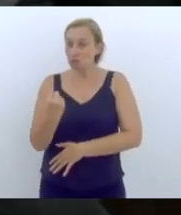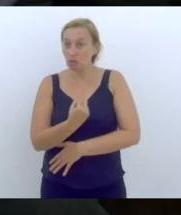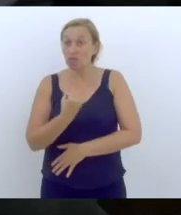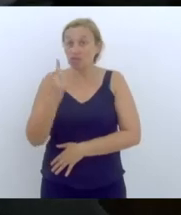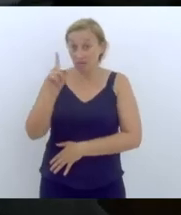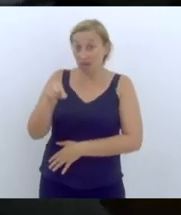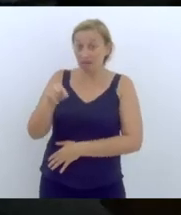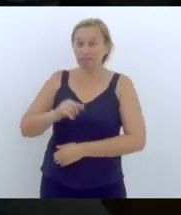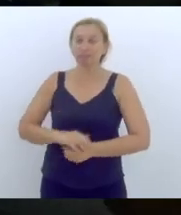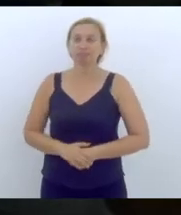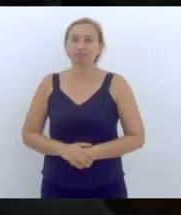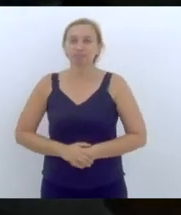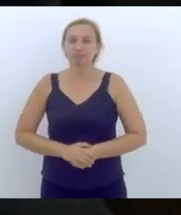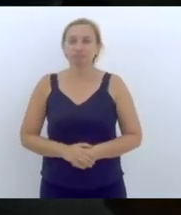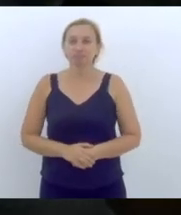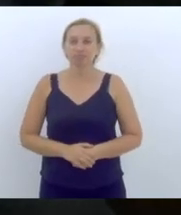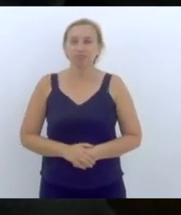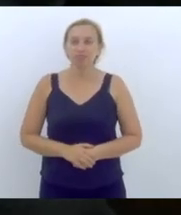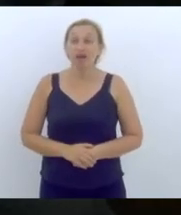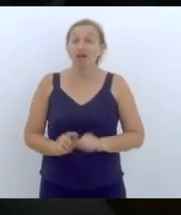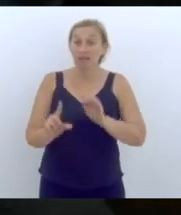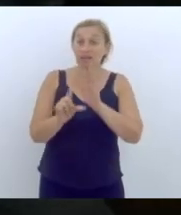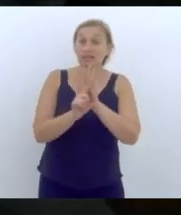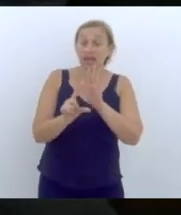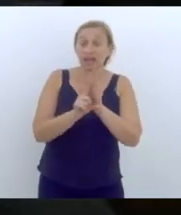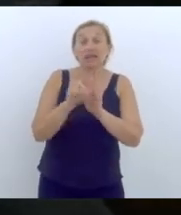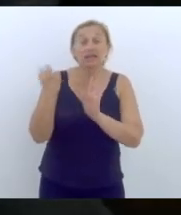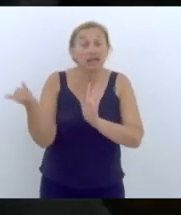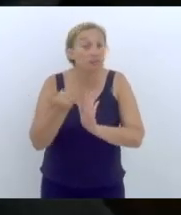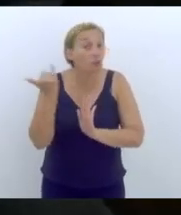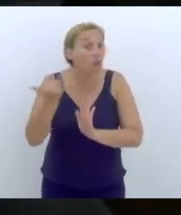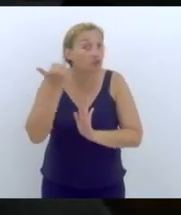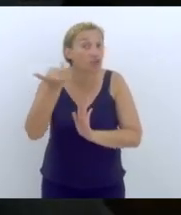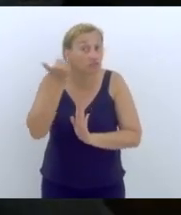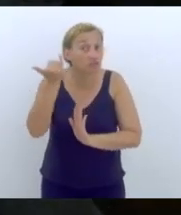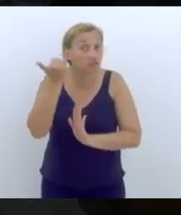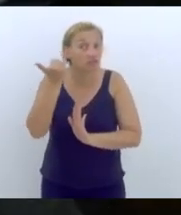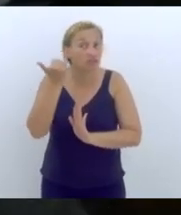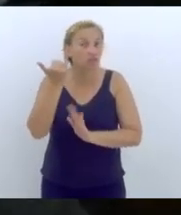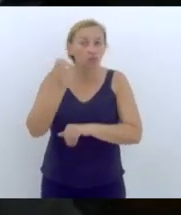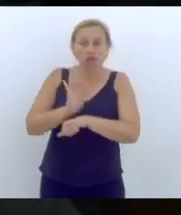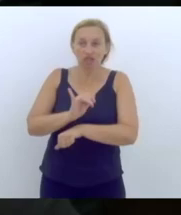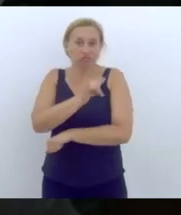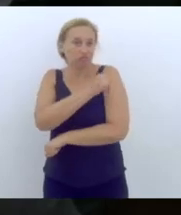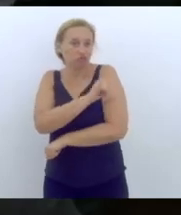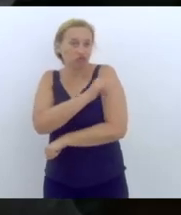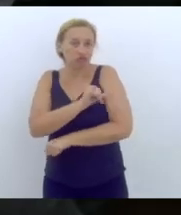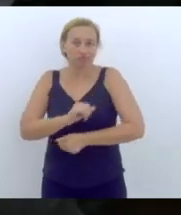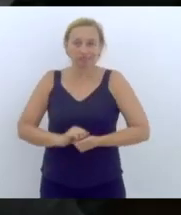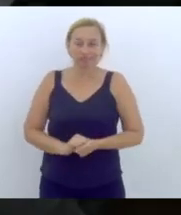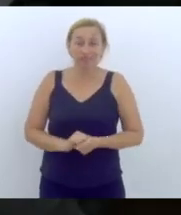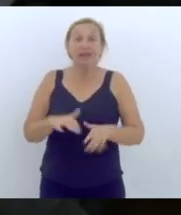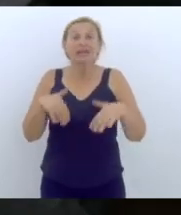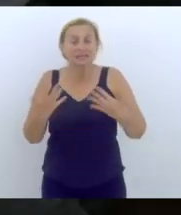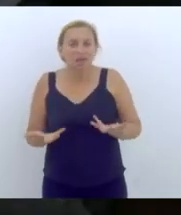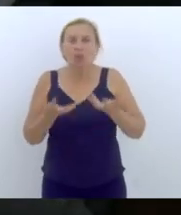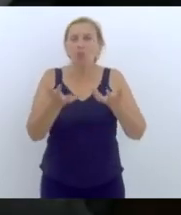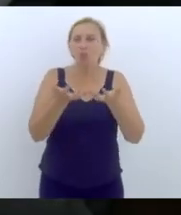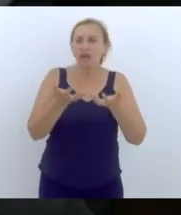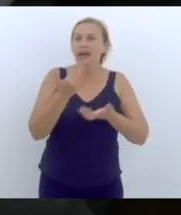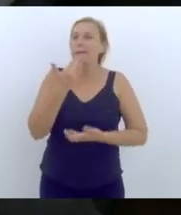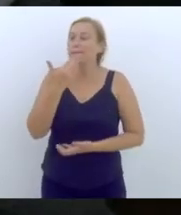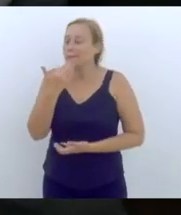é? É essa lei que é tão importante para o Estado do Rio de Janeiro. Então, eu queria